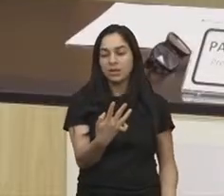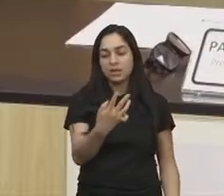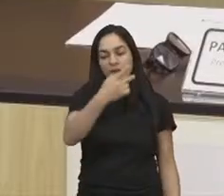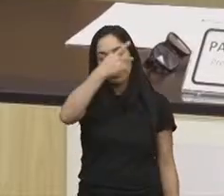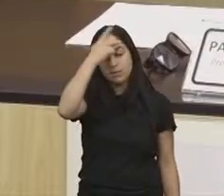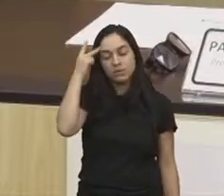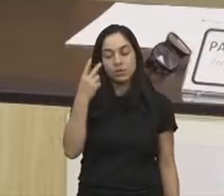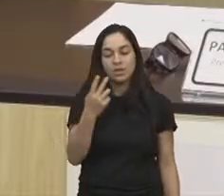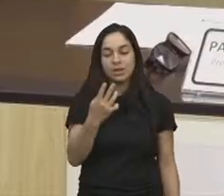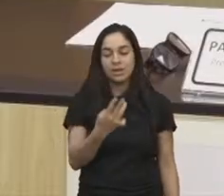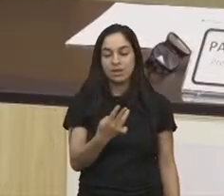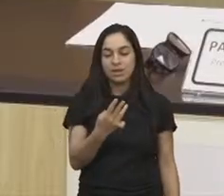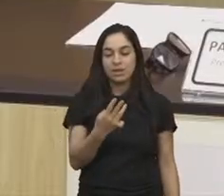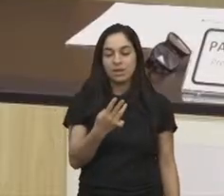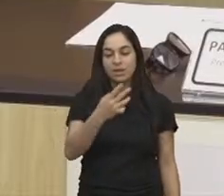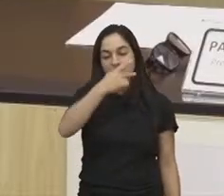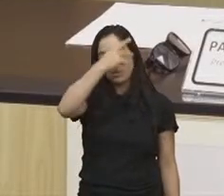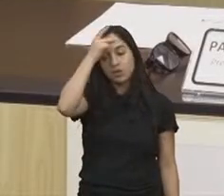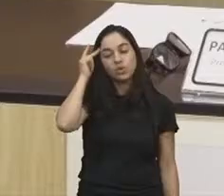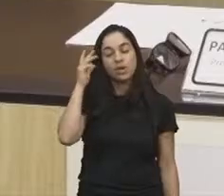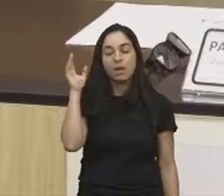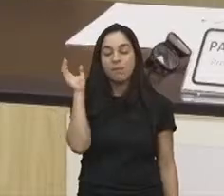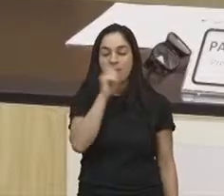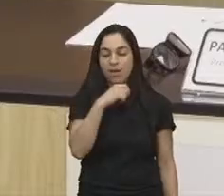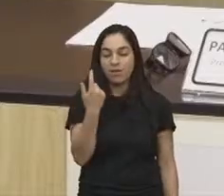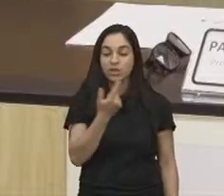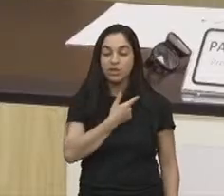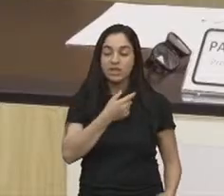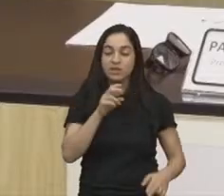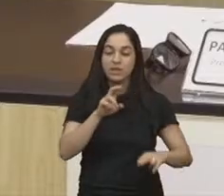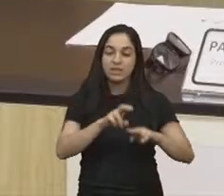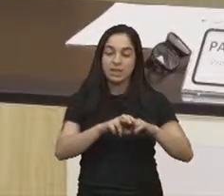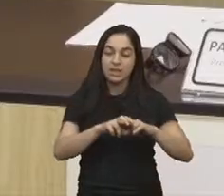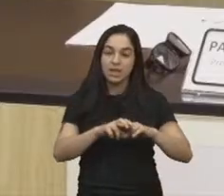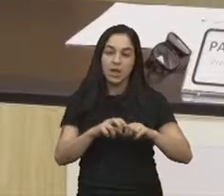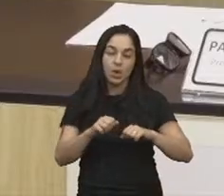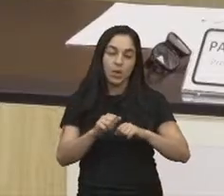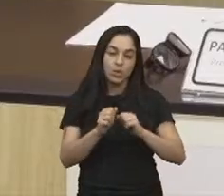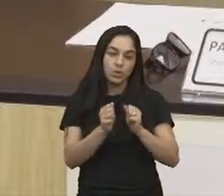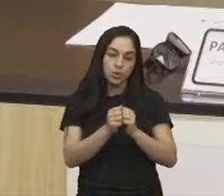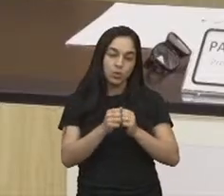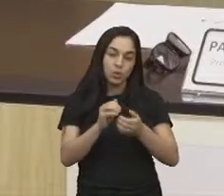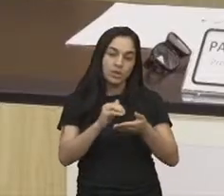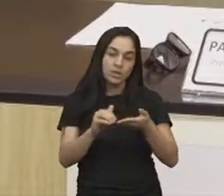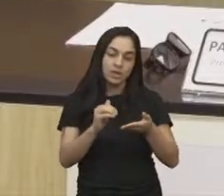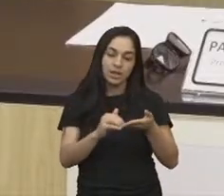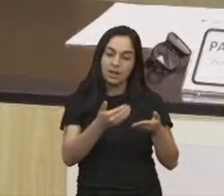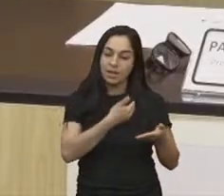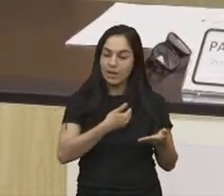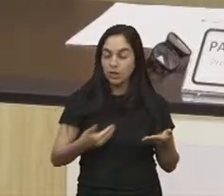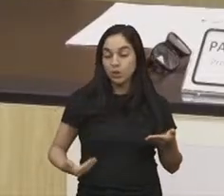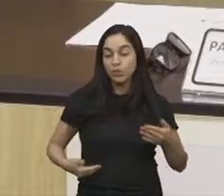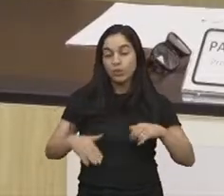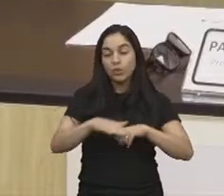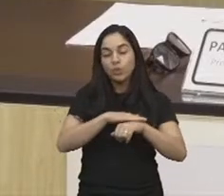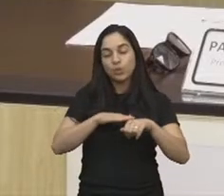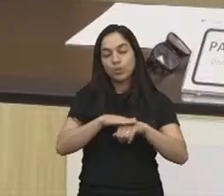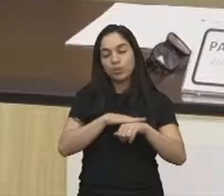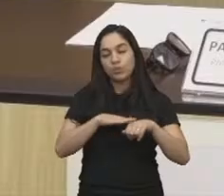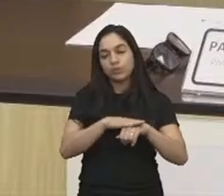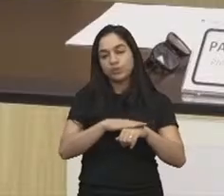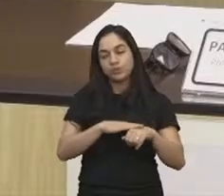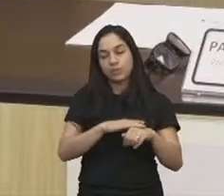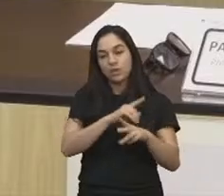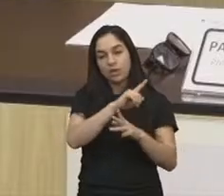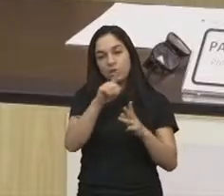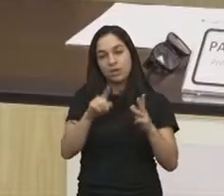aí, e que em breve a gente sentaria, Roberto, né, com a Secretaria de Governo e junto com esses 3, né, da comissão